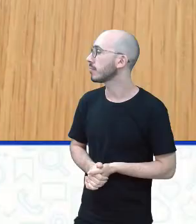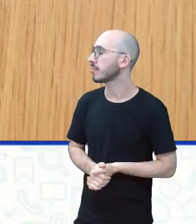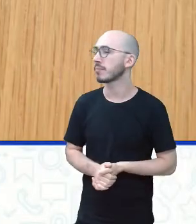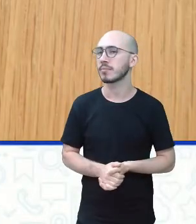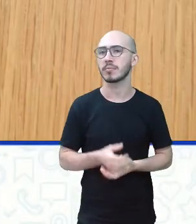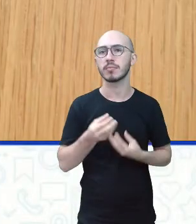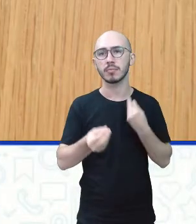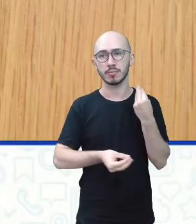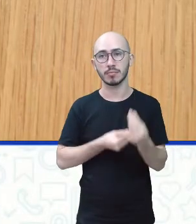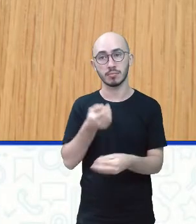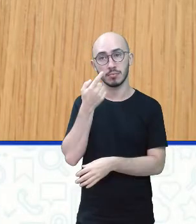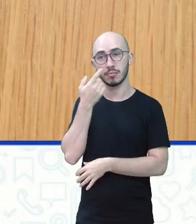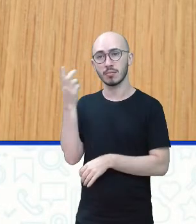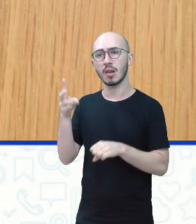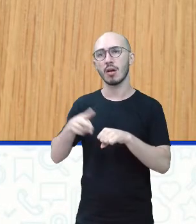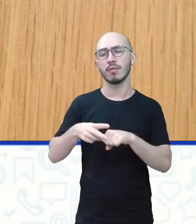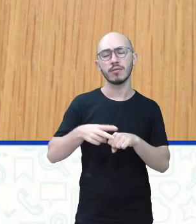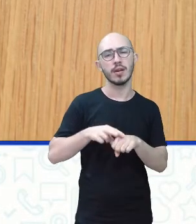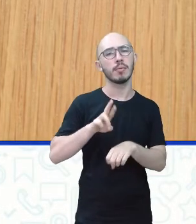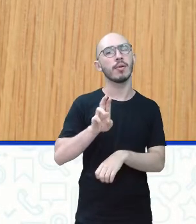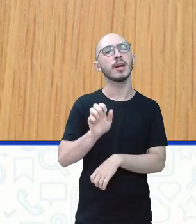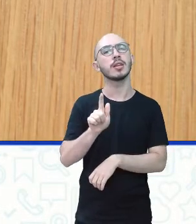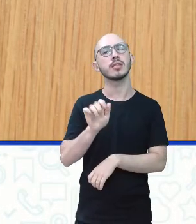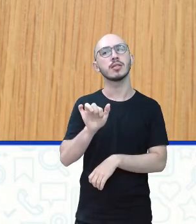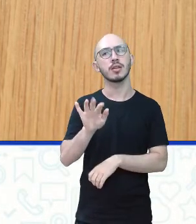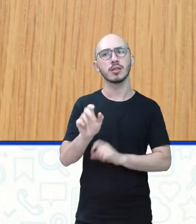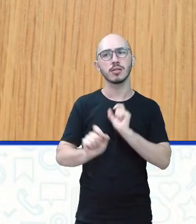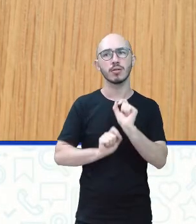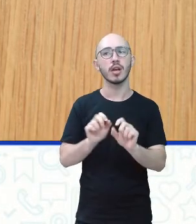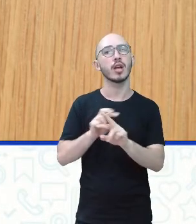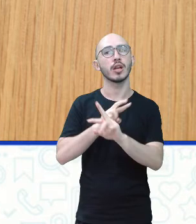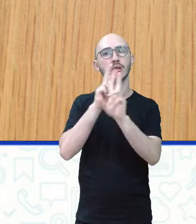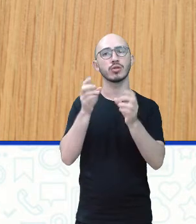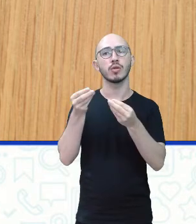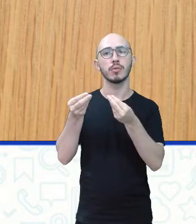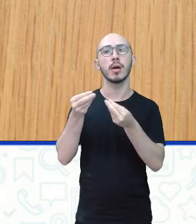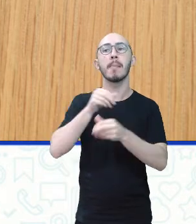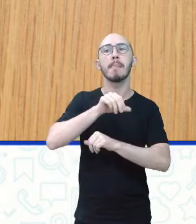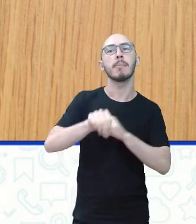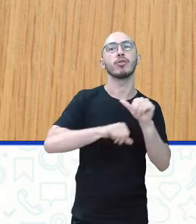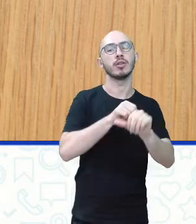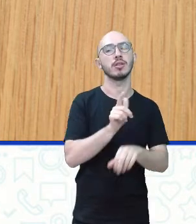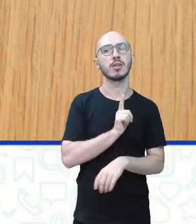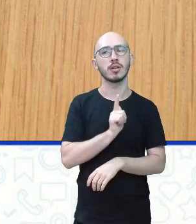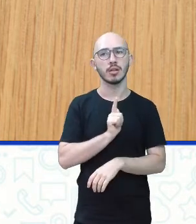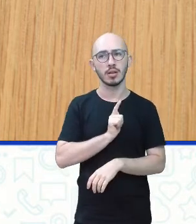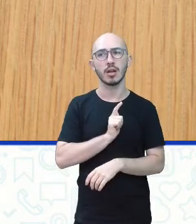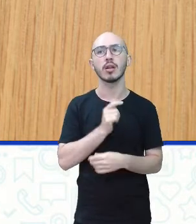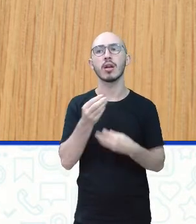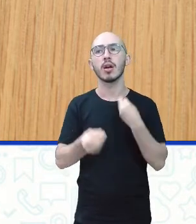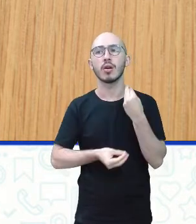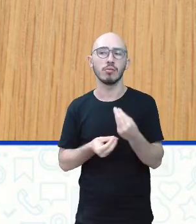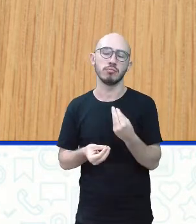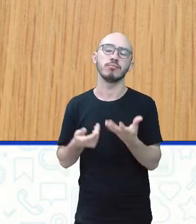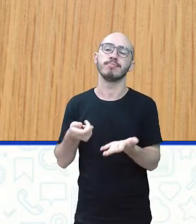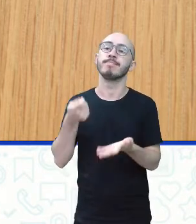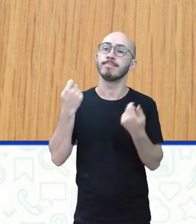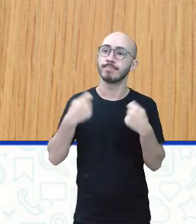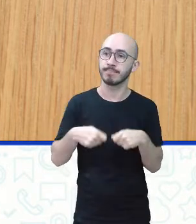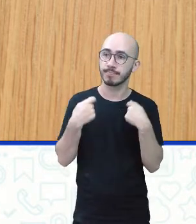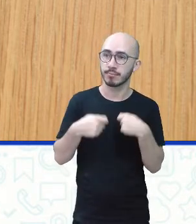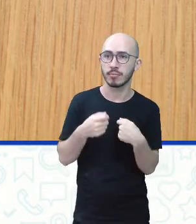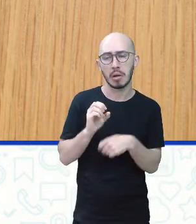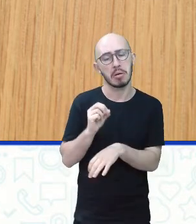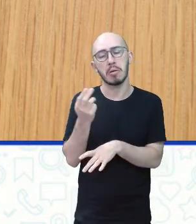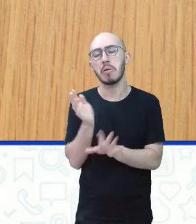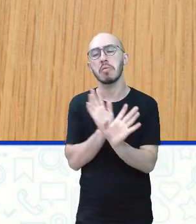Regência verbal e nominal tem relação com a transitividade, isto é, tratam da exigência ou não